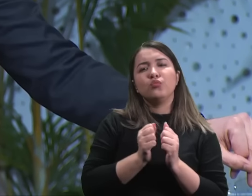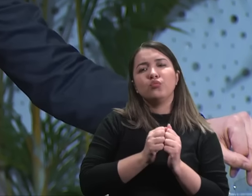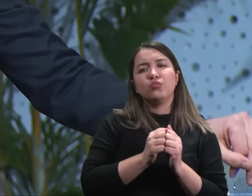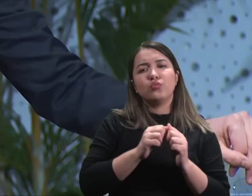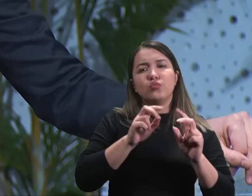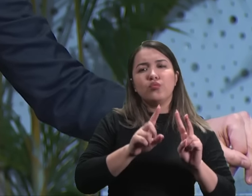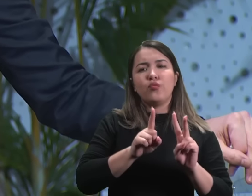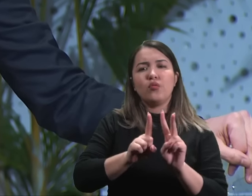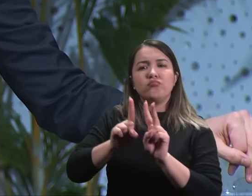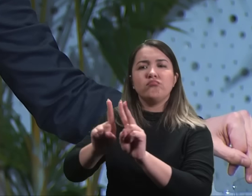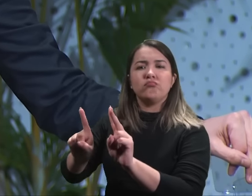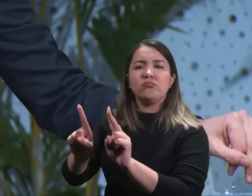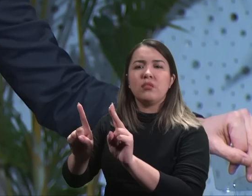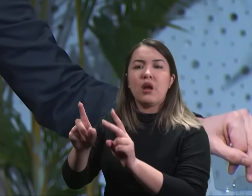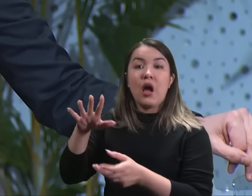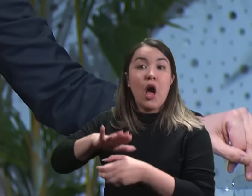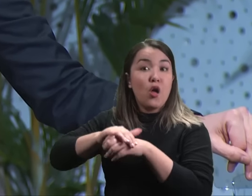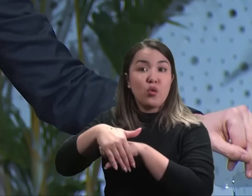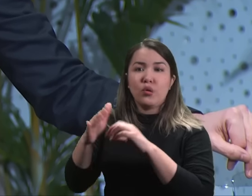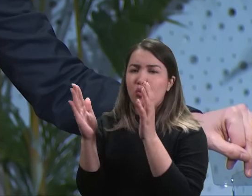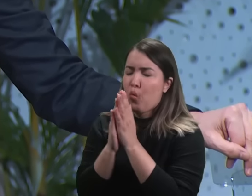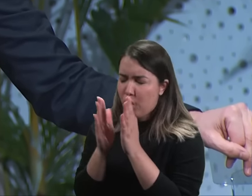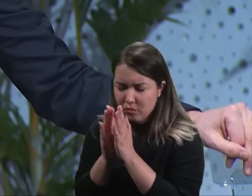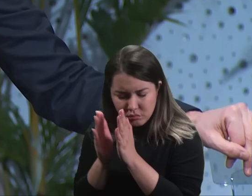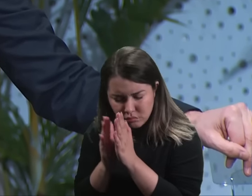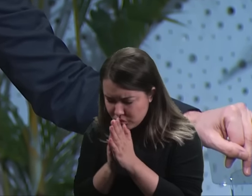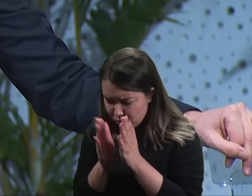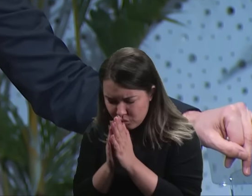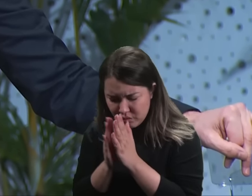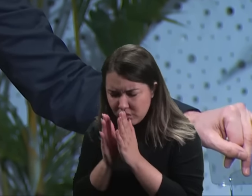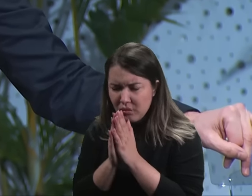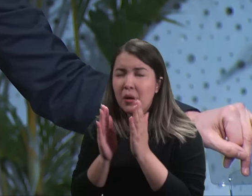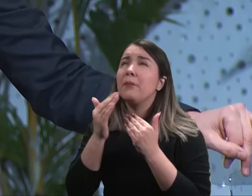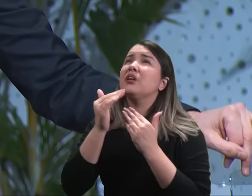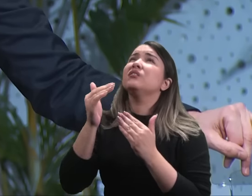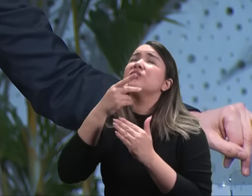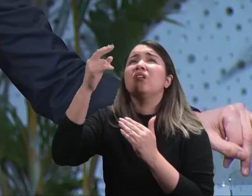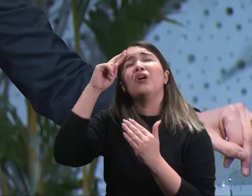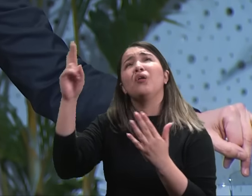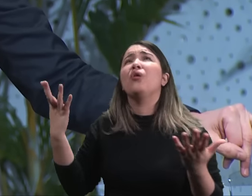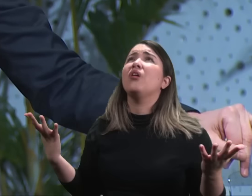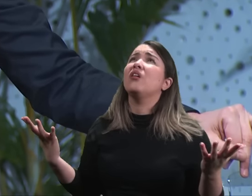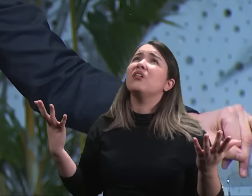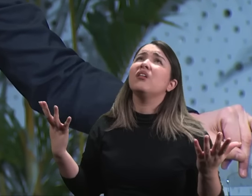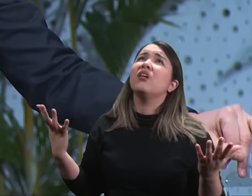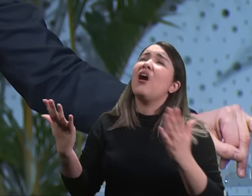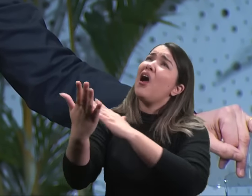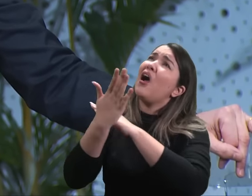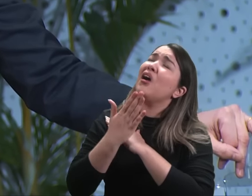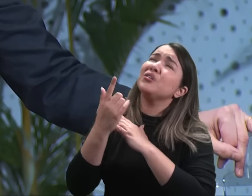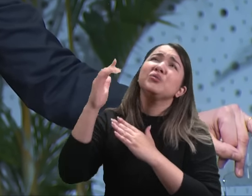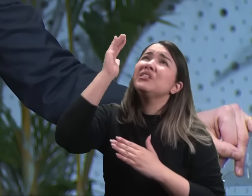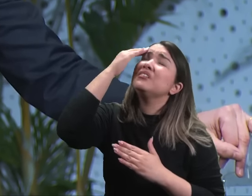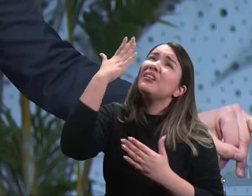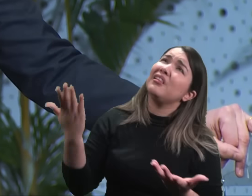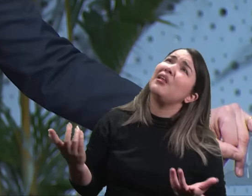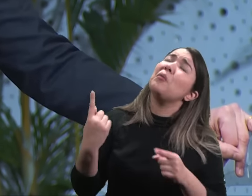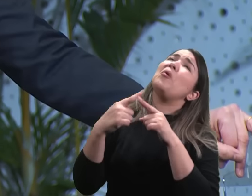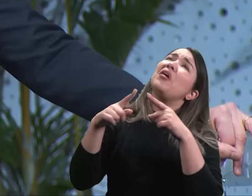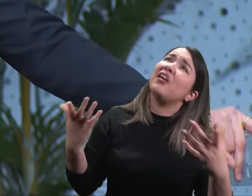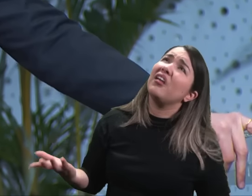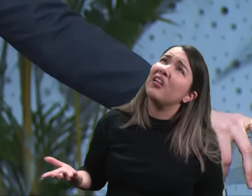passaram aquela noite em oração pedindo ao senhor ajuda-nos a entender na manhã